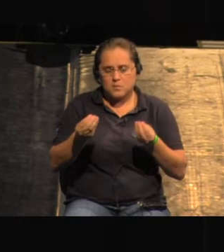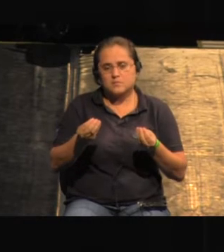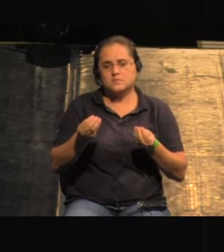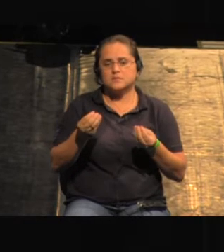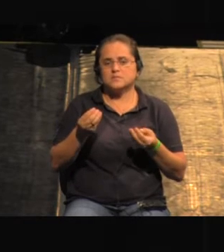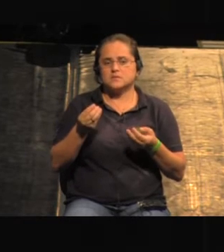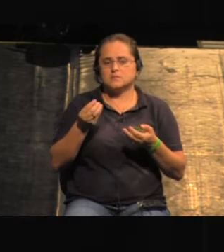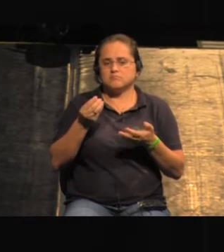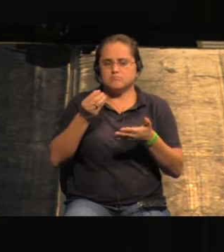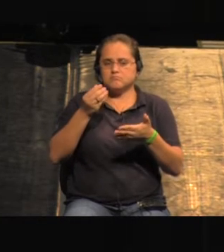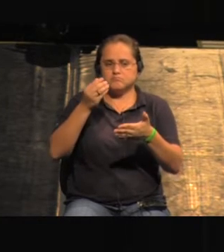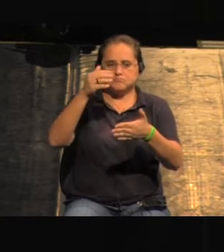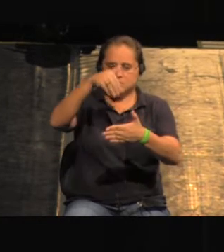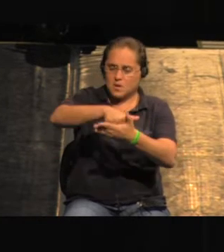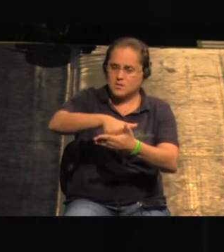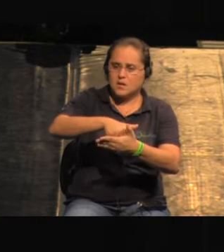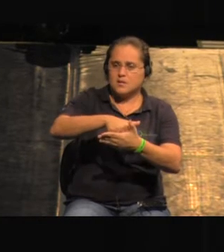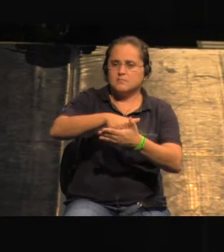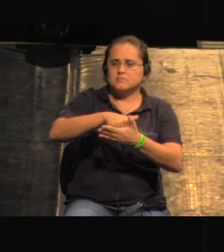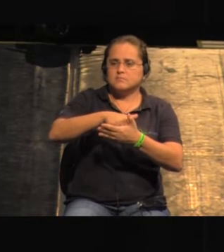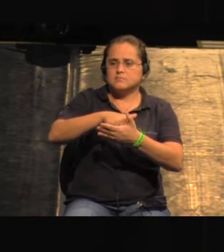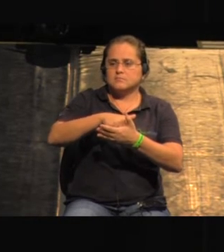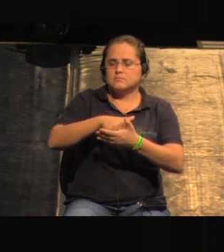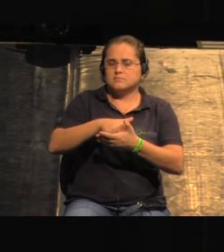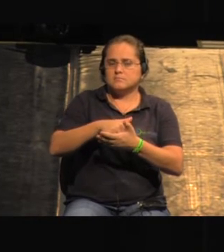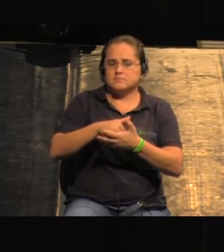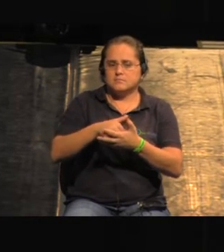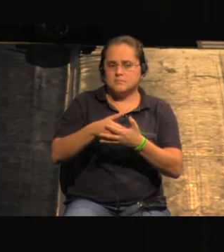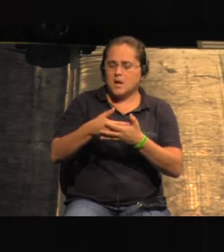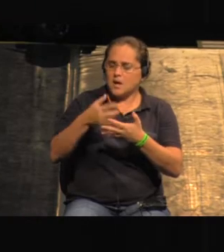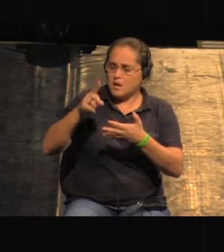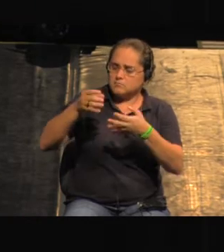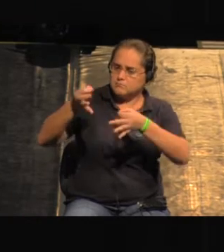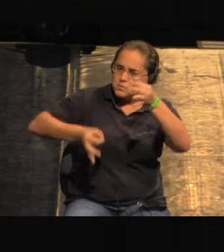Como você embute ali a